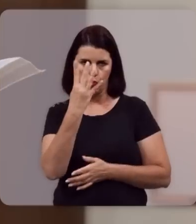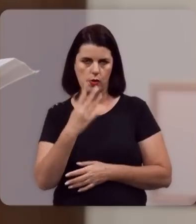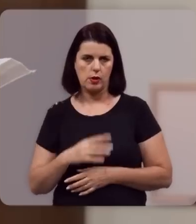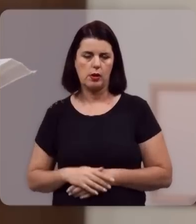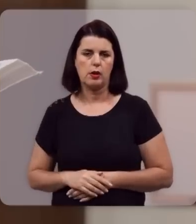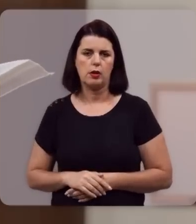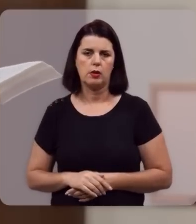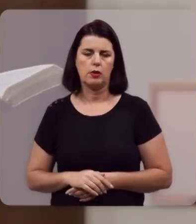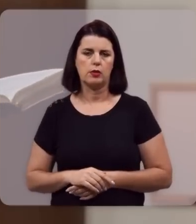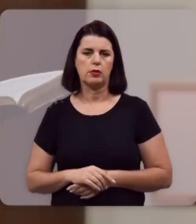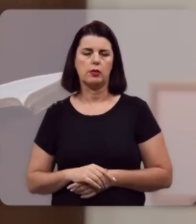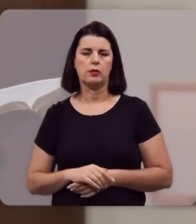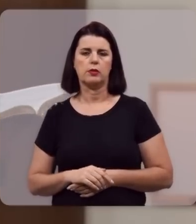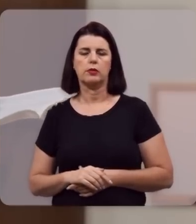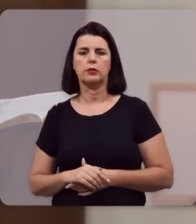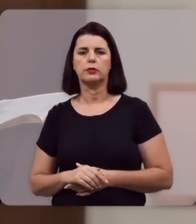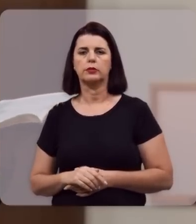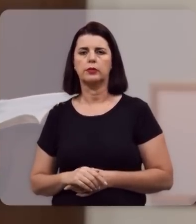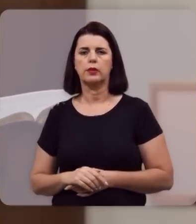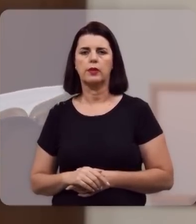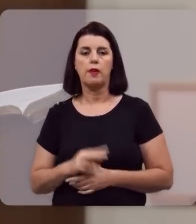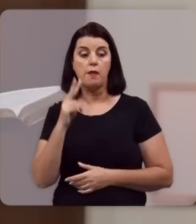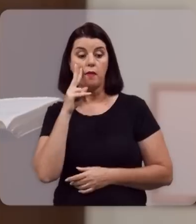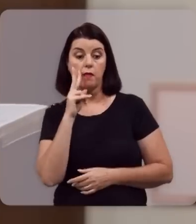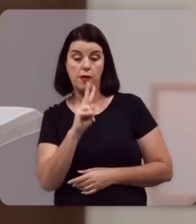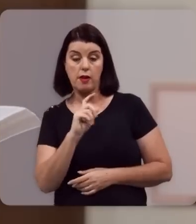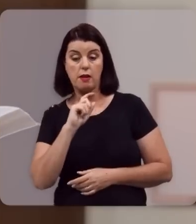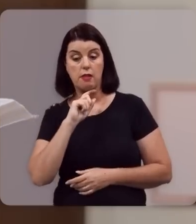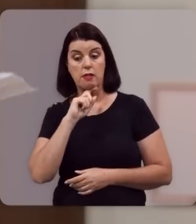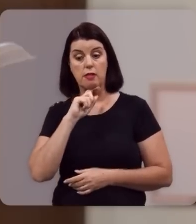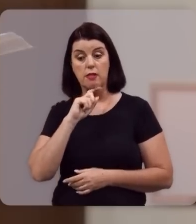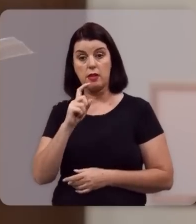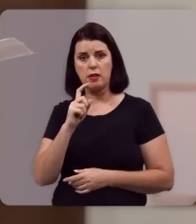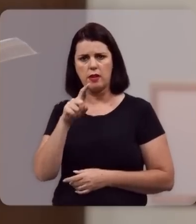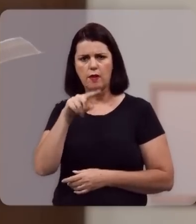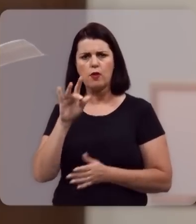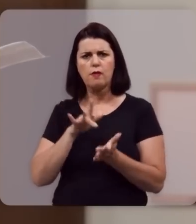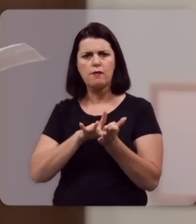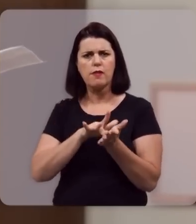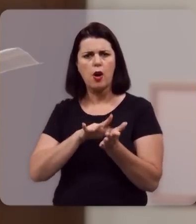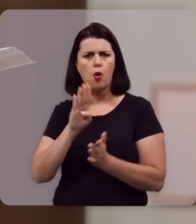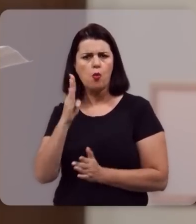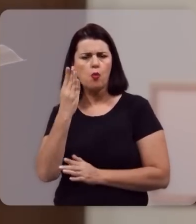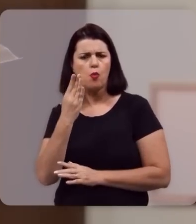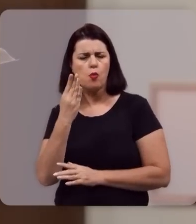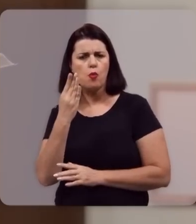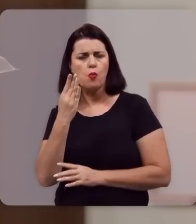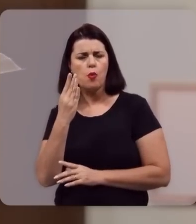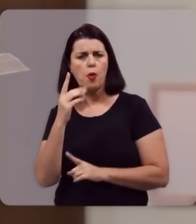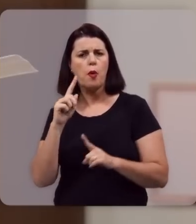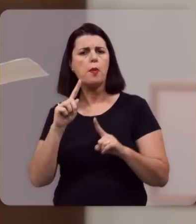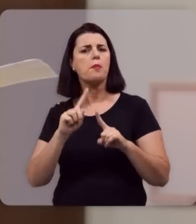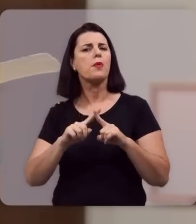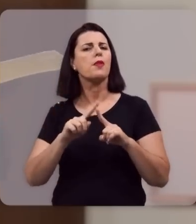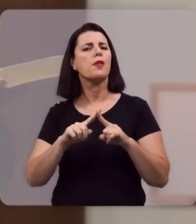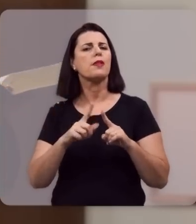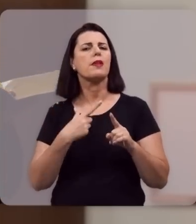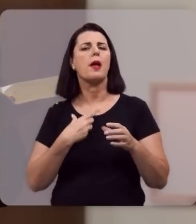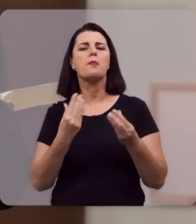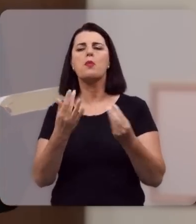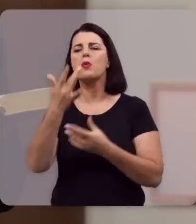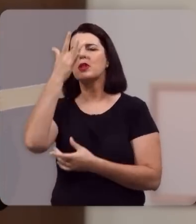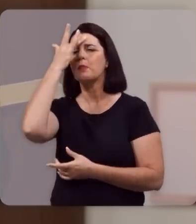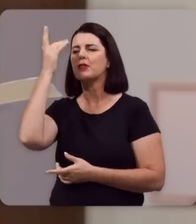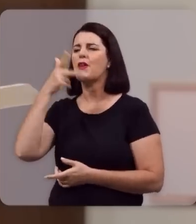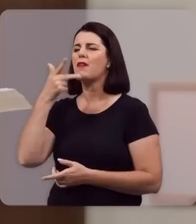4, Mateus 24, 4, vede que ninguém vos engane, porque virão muitos em meu